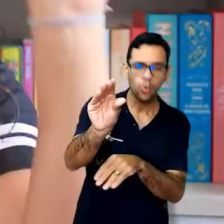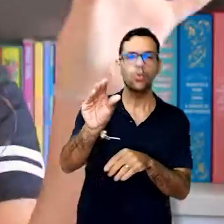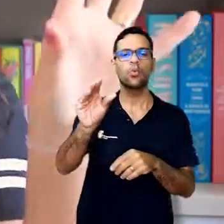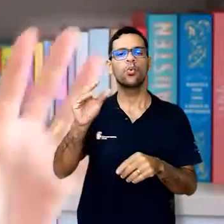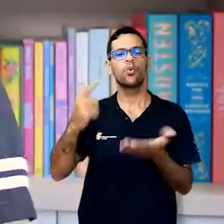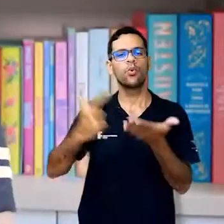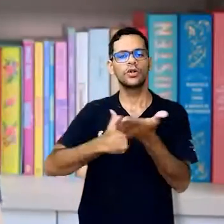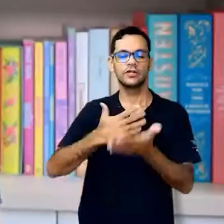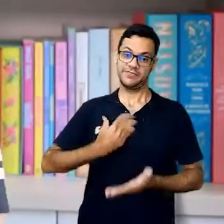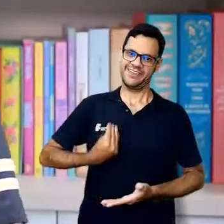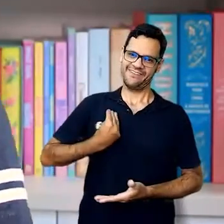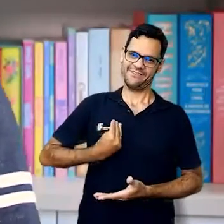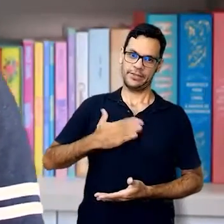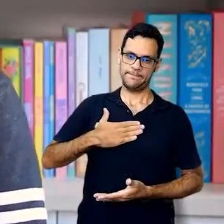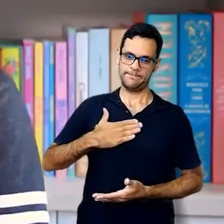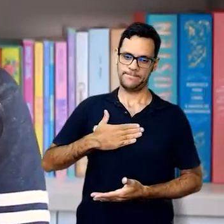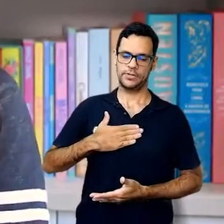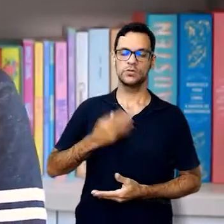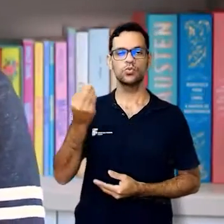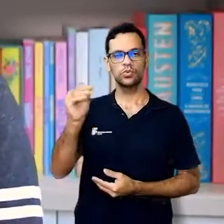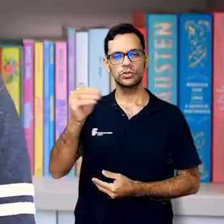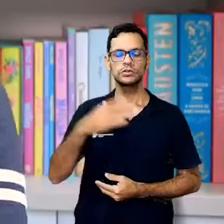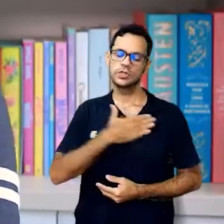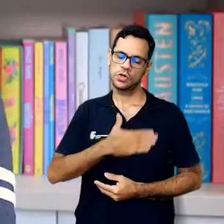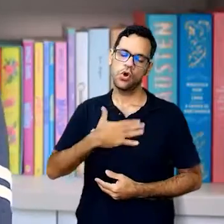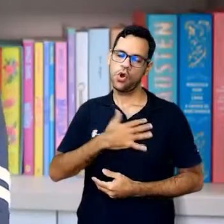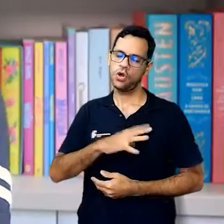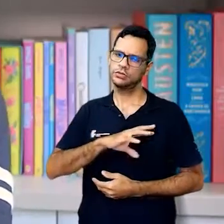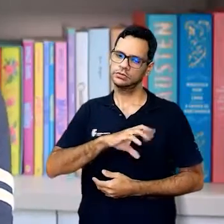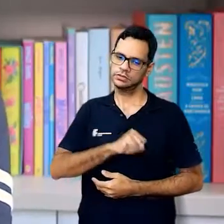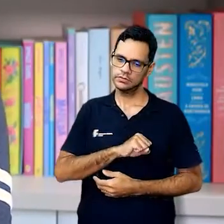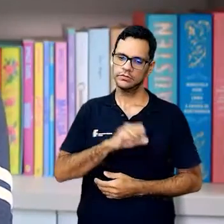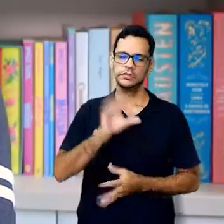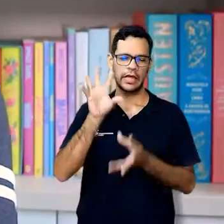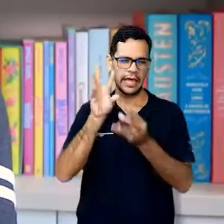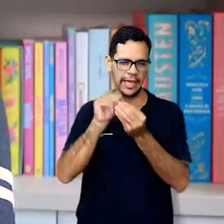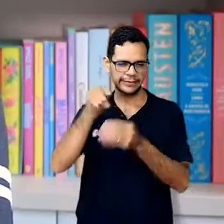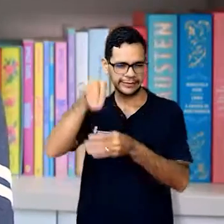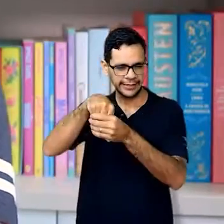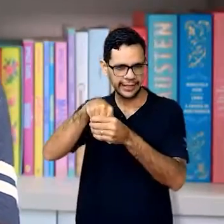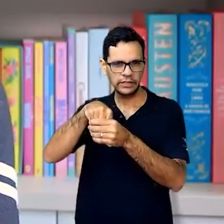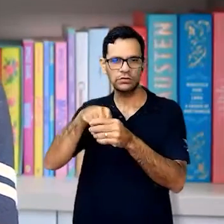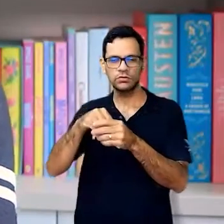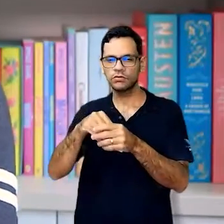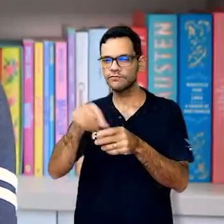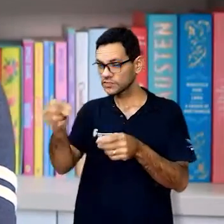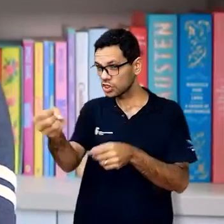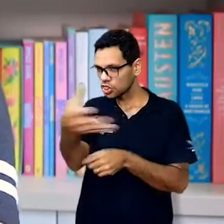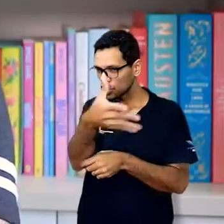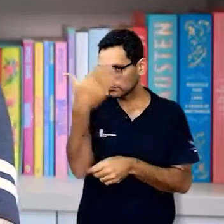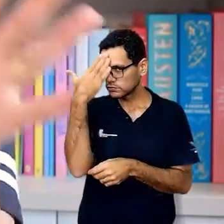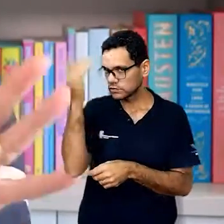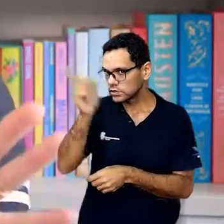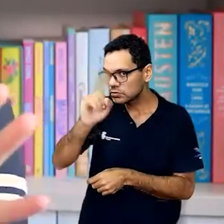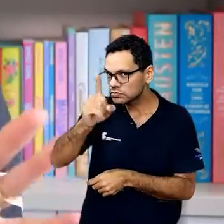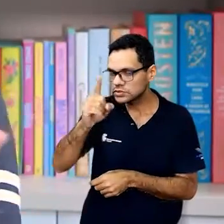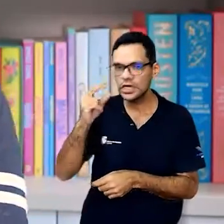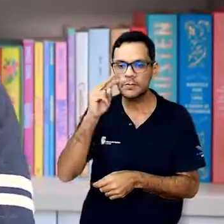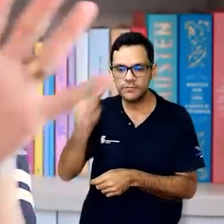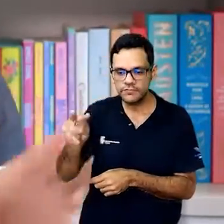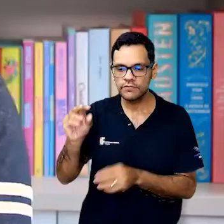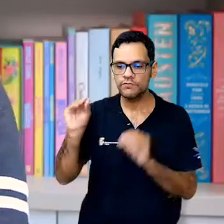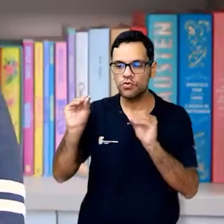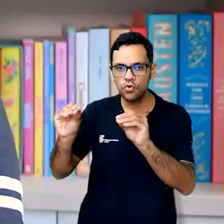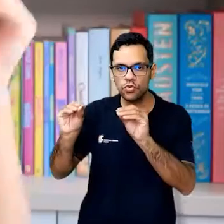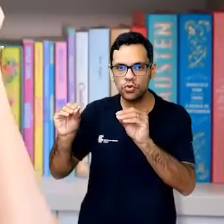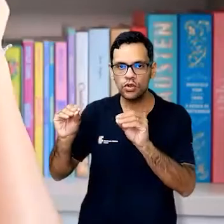assim, nesse ranking dos favoritos da vida, sabe? Então coloquei esse aqui porque é um livro que eu amo demais, tem resenha aqui no canal, acho que se você é novo aqui no canal talvez